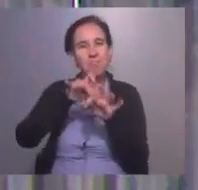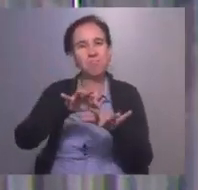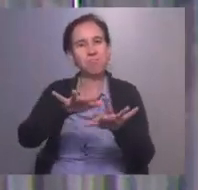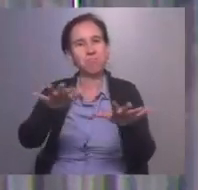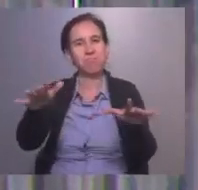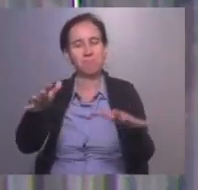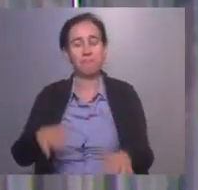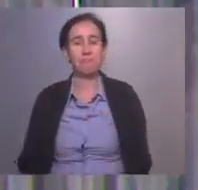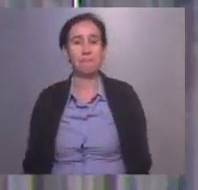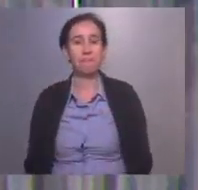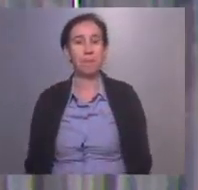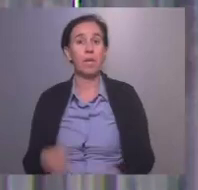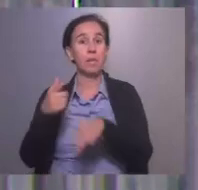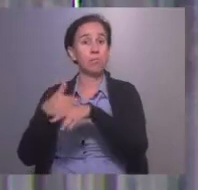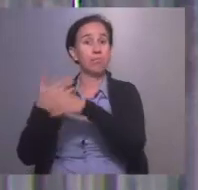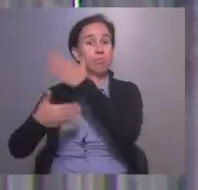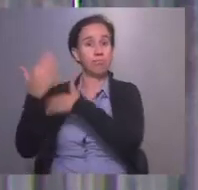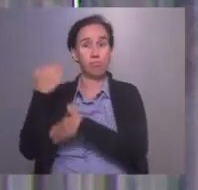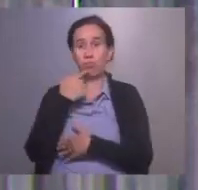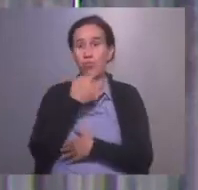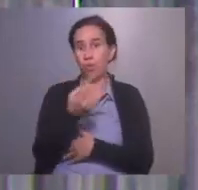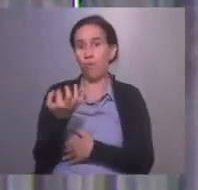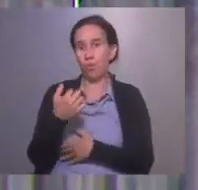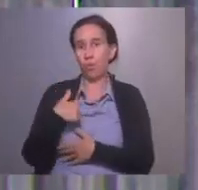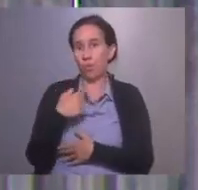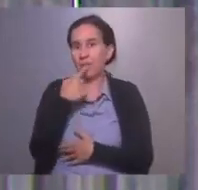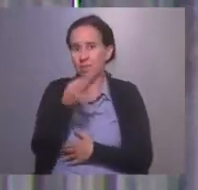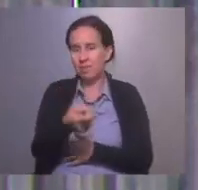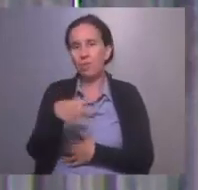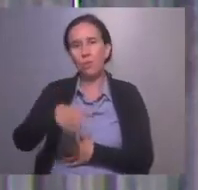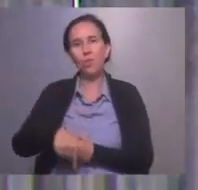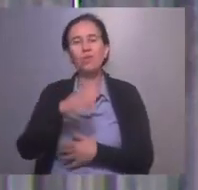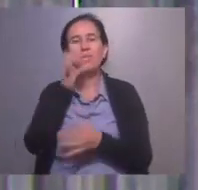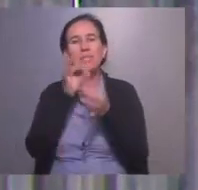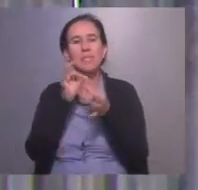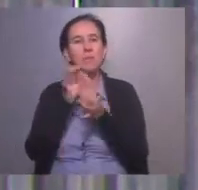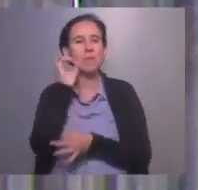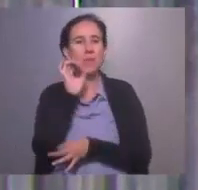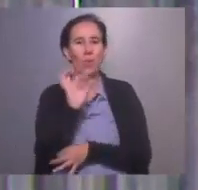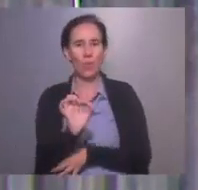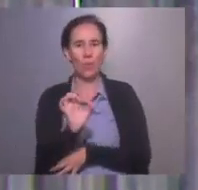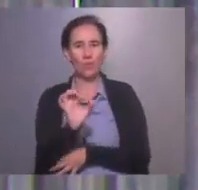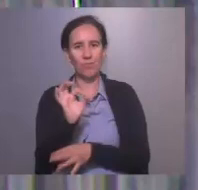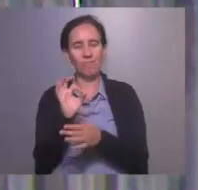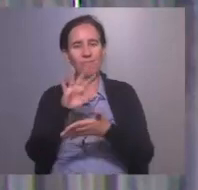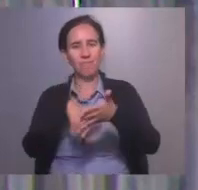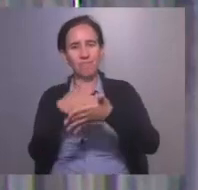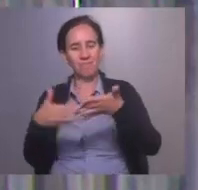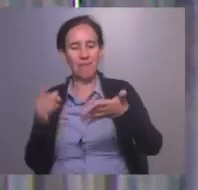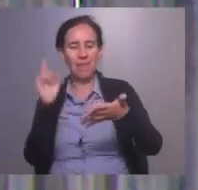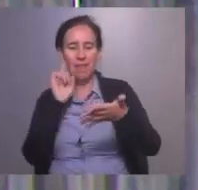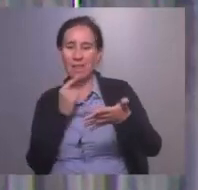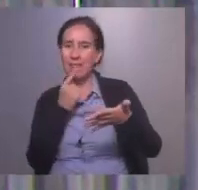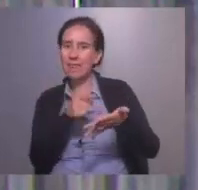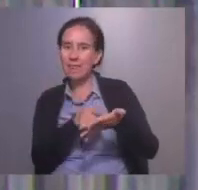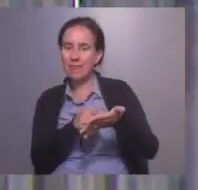Como disse no início, neste dia 8 de setembro, o calendário litúrgico assinala a